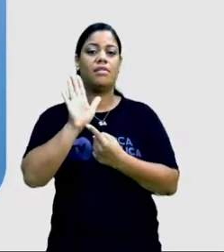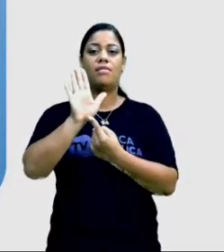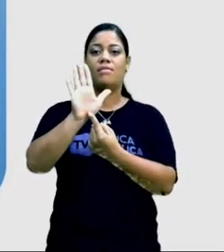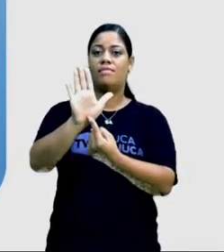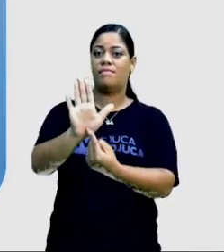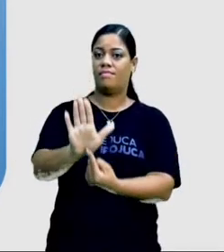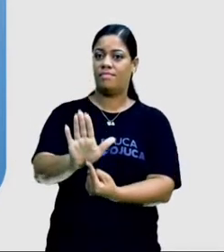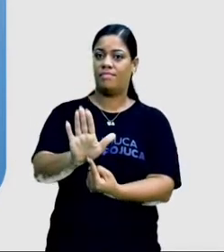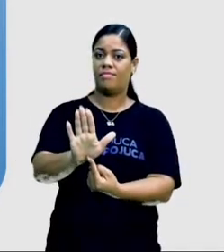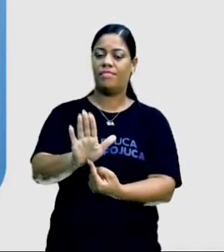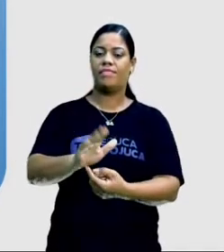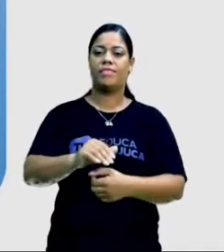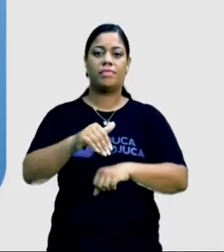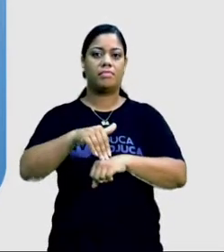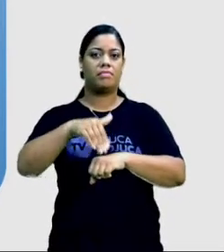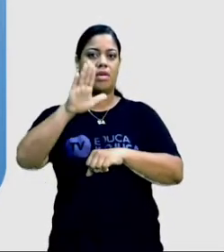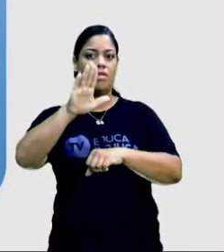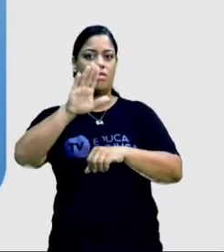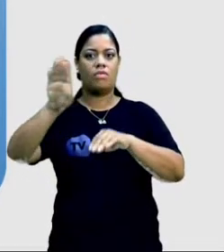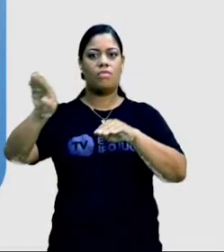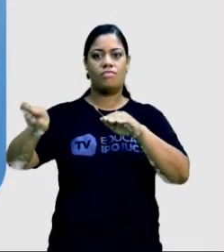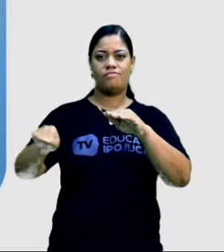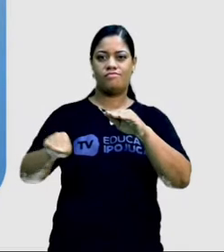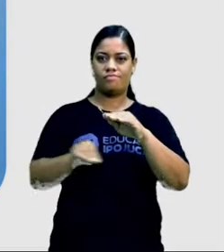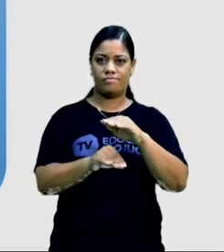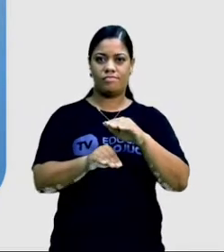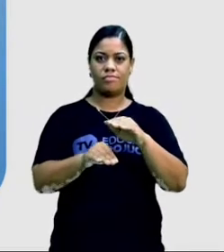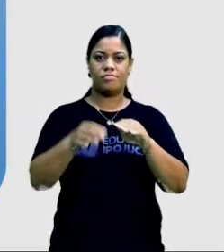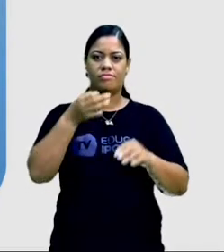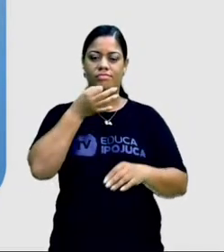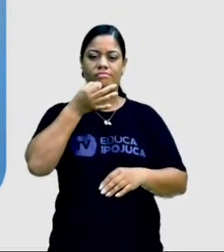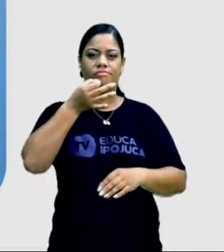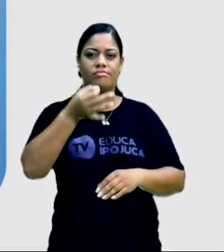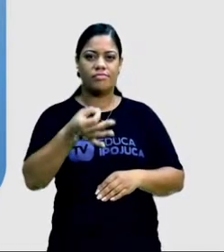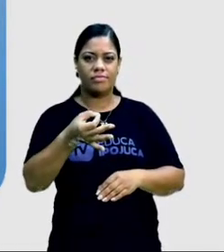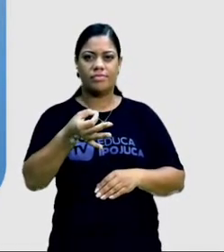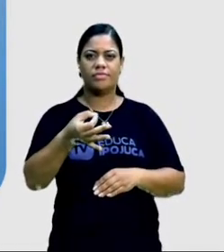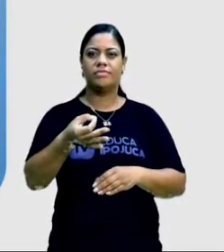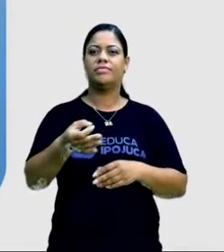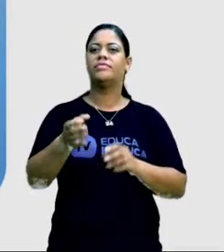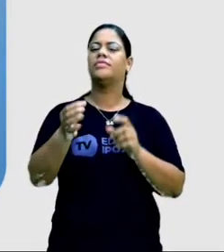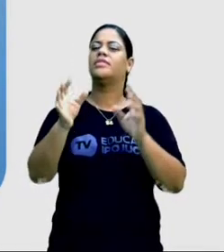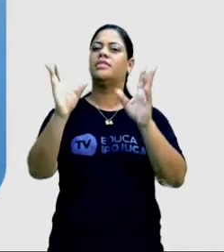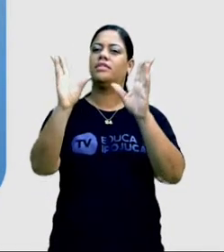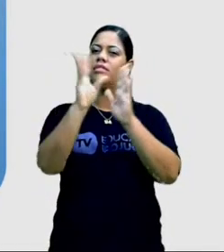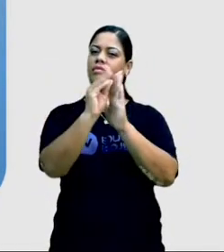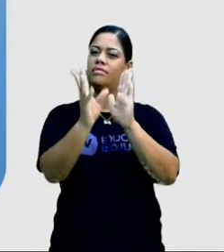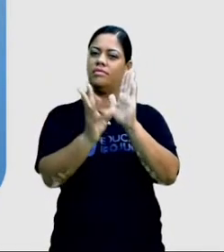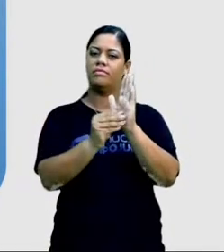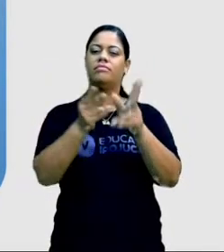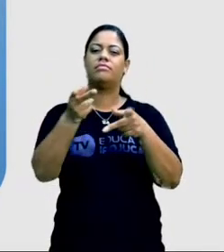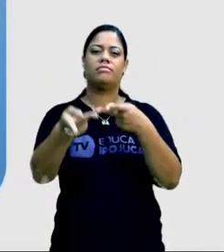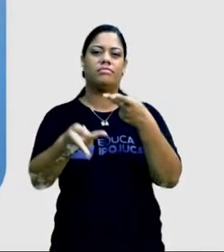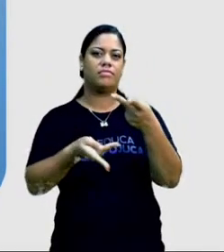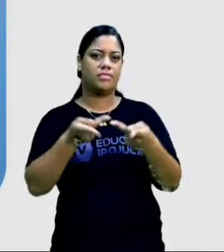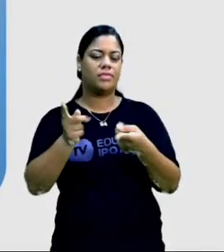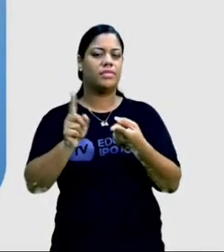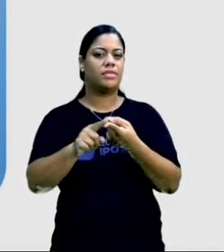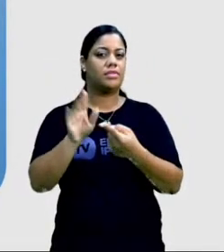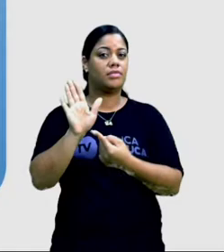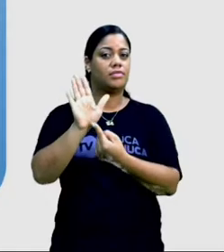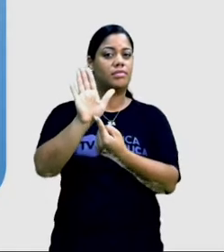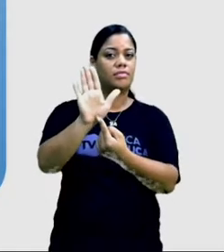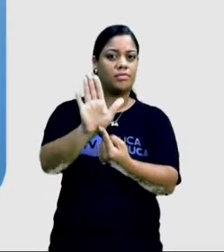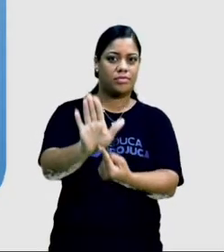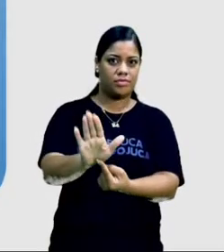mostram maior ou menor engajamento do emissor em relação ao conteúdo falado. Eles também apontam